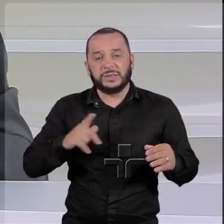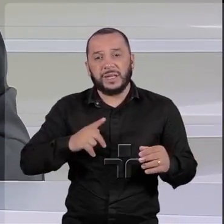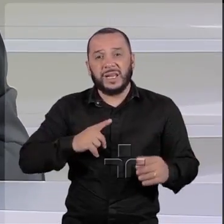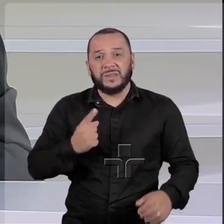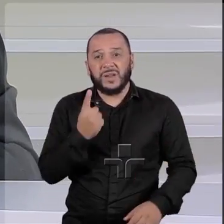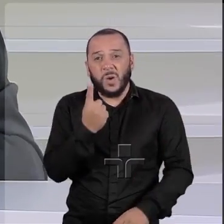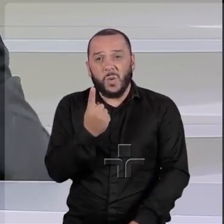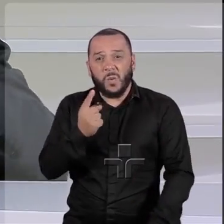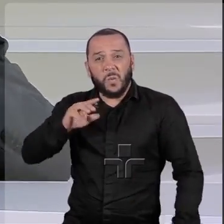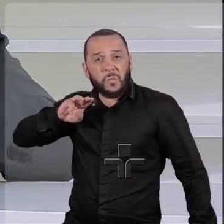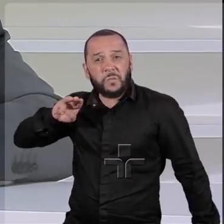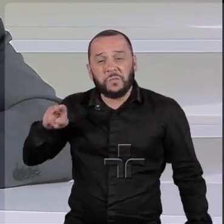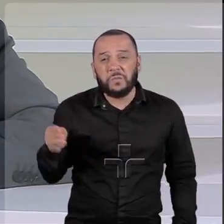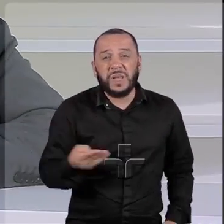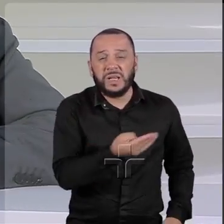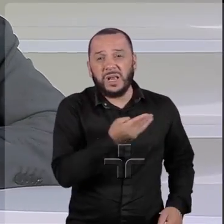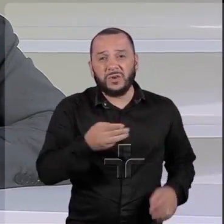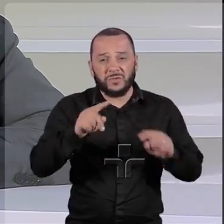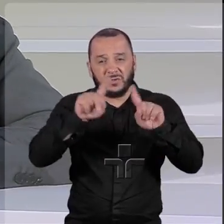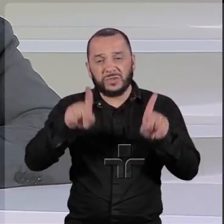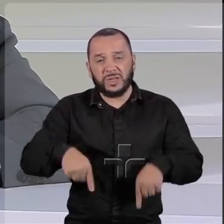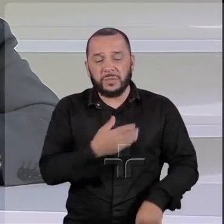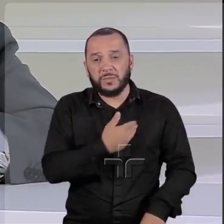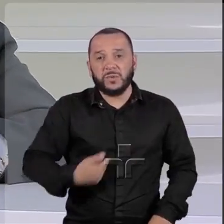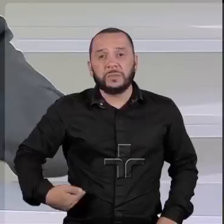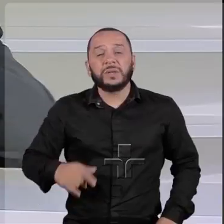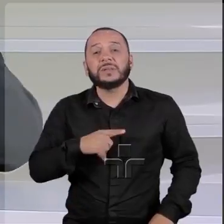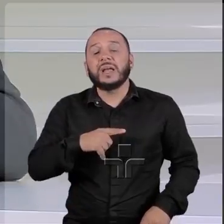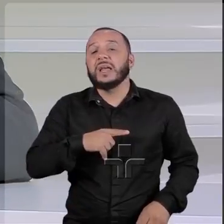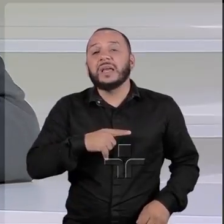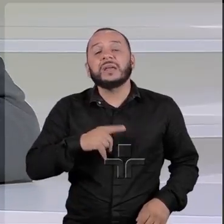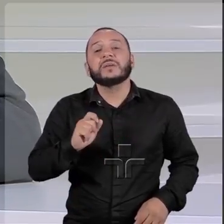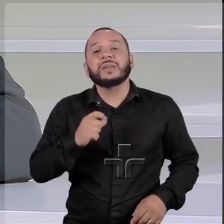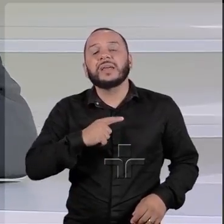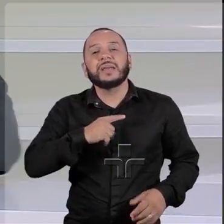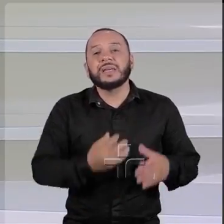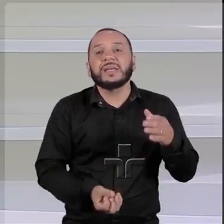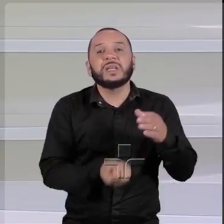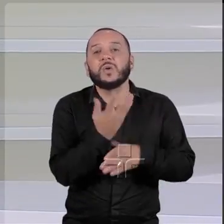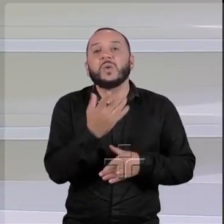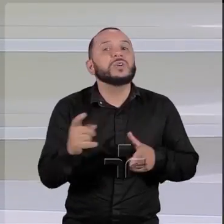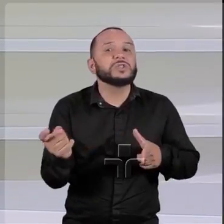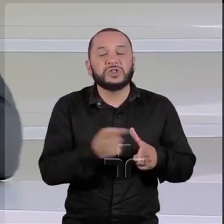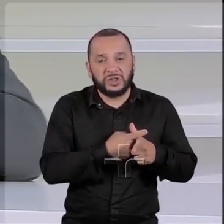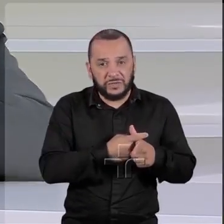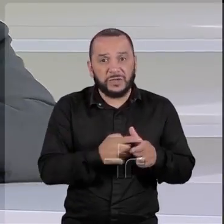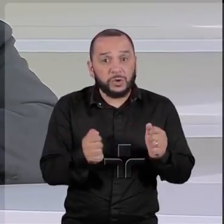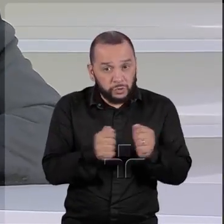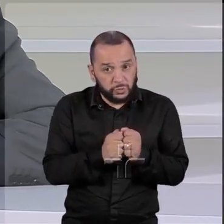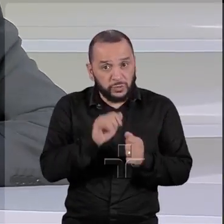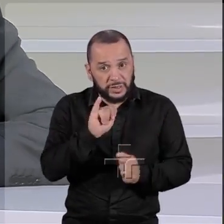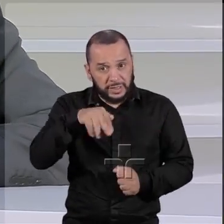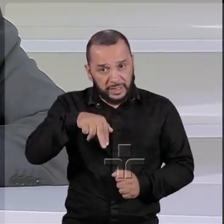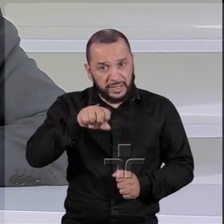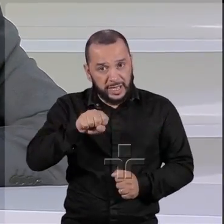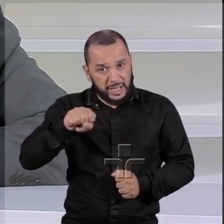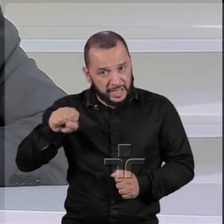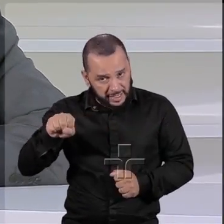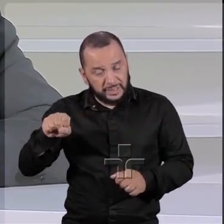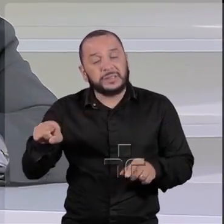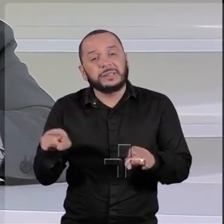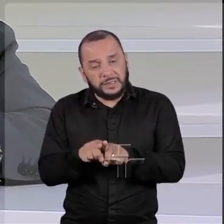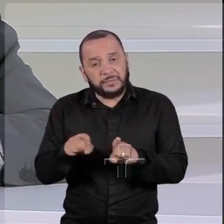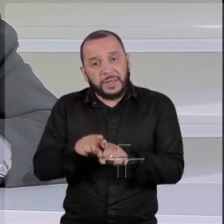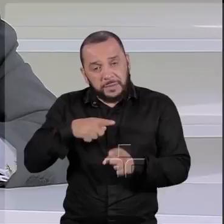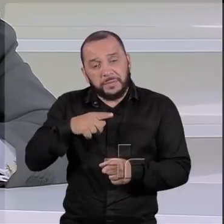servidores públicos geraram um déficit, junto com o do INSS e do benefício de prestação